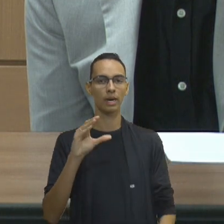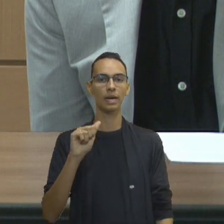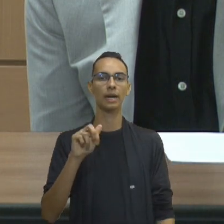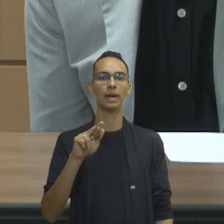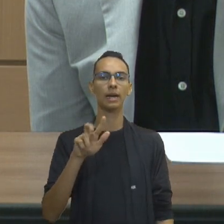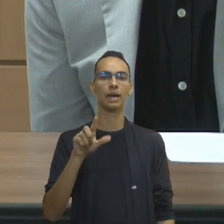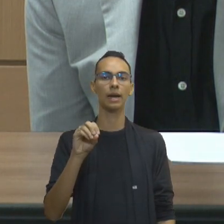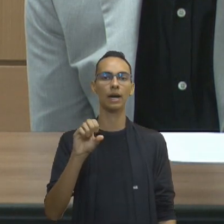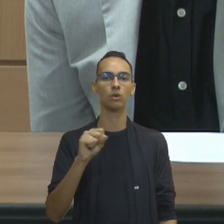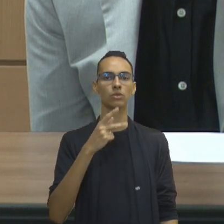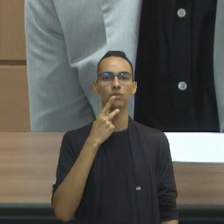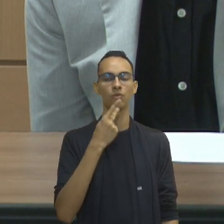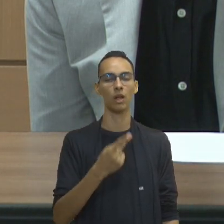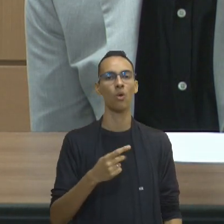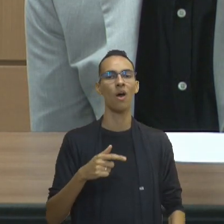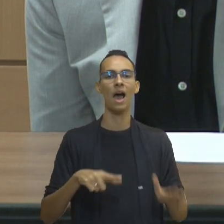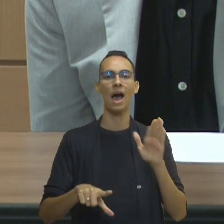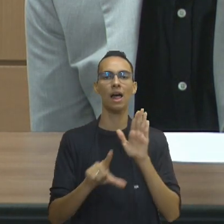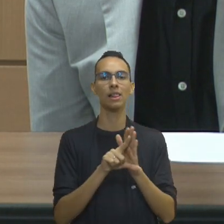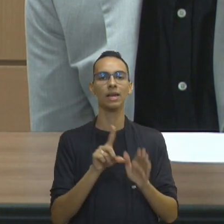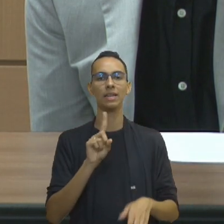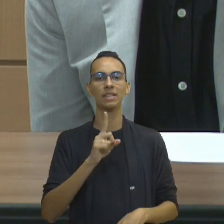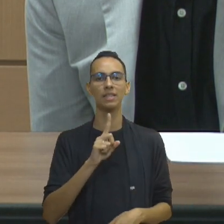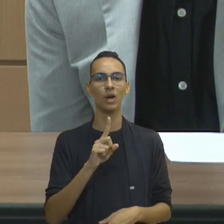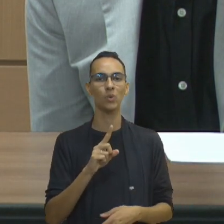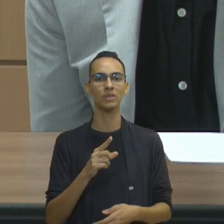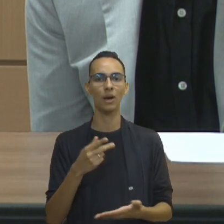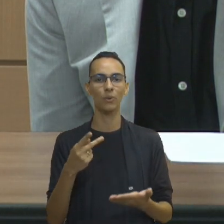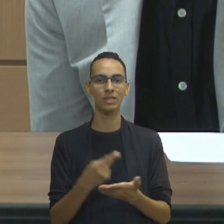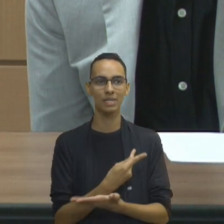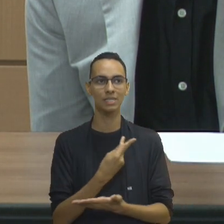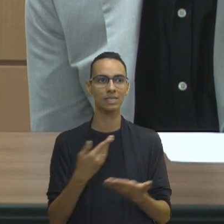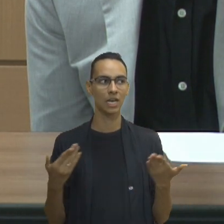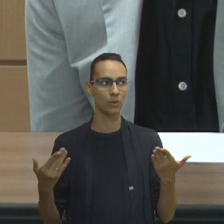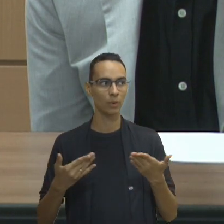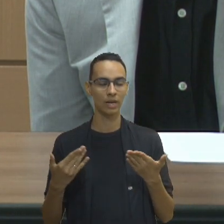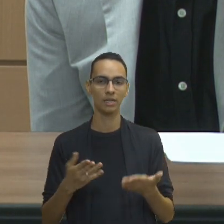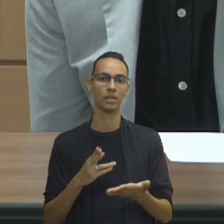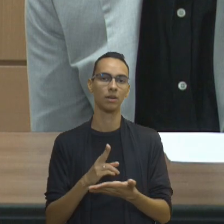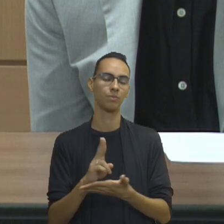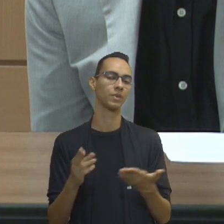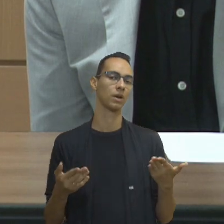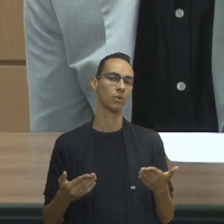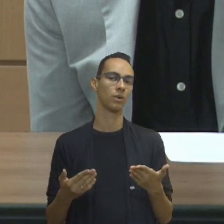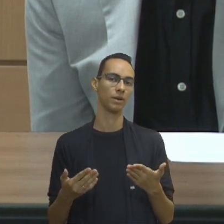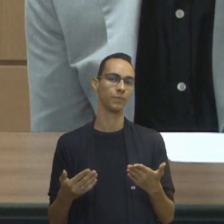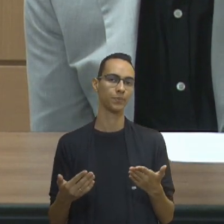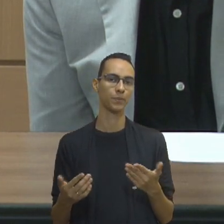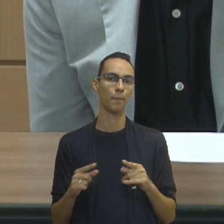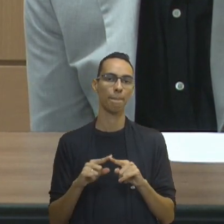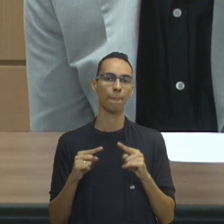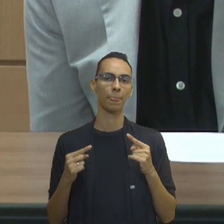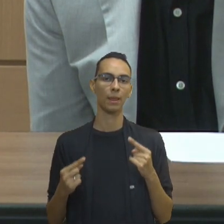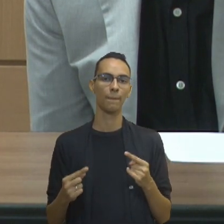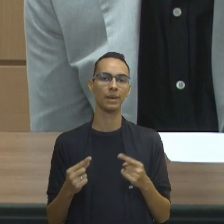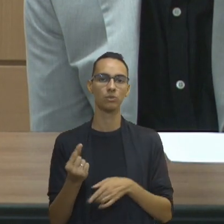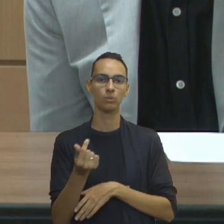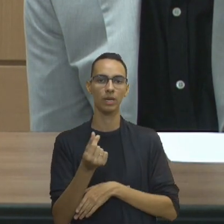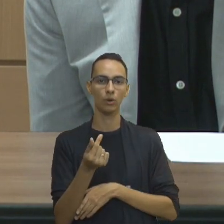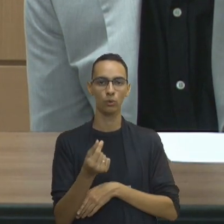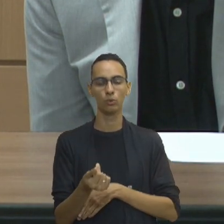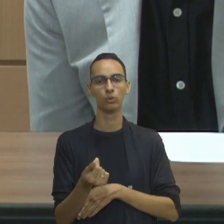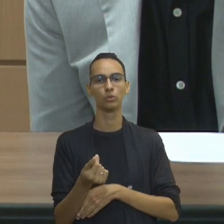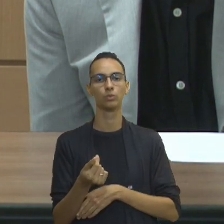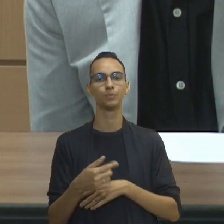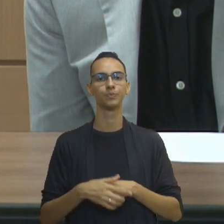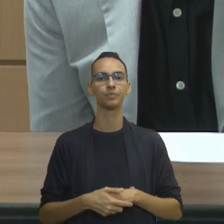a lei não foi sancionada ainda, então nós não temos clareza dos recursos que nós vamos receber. Os recursos de assistência estudantil, eles vêm numa